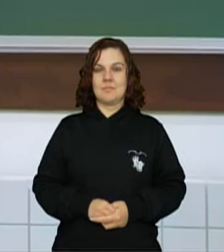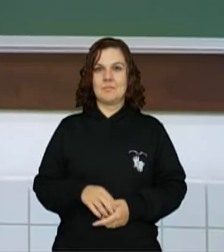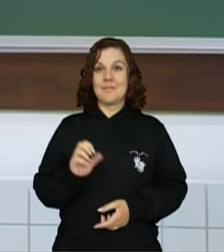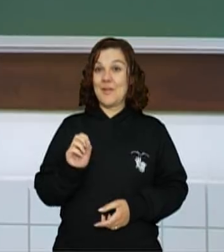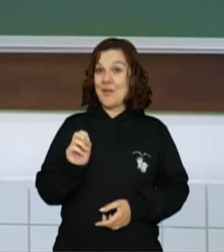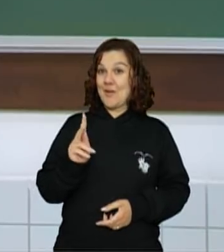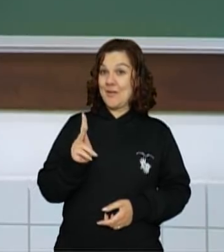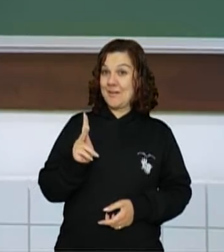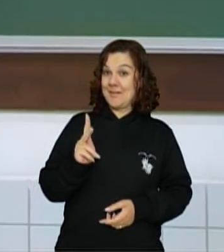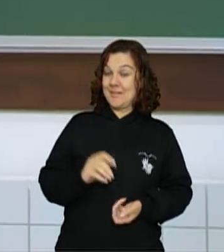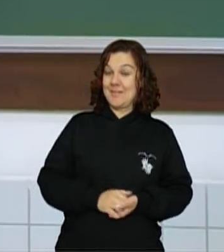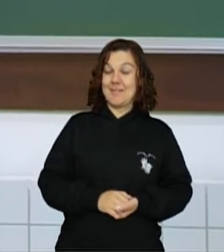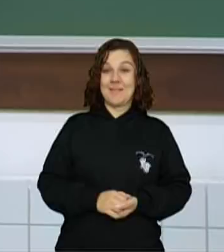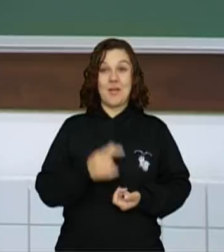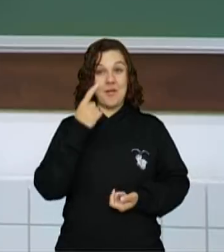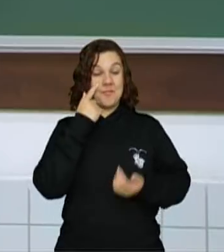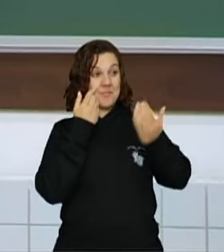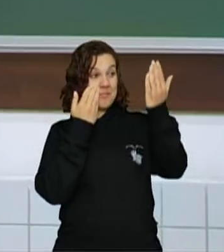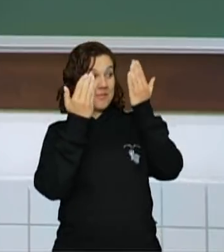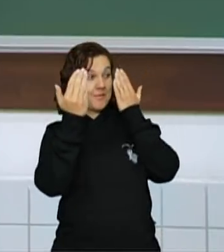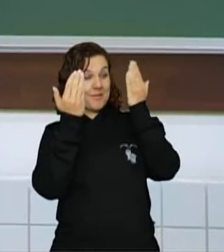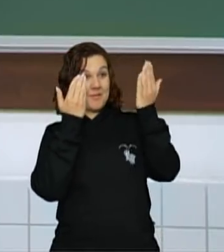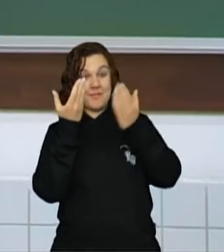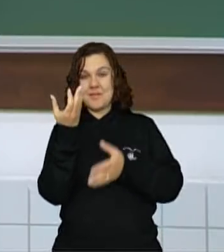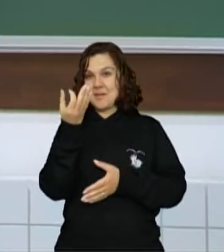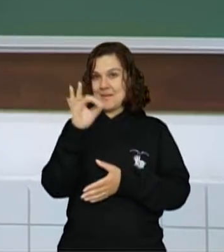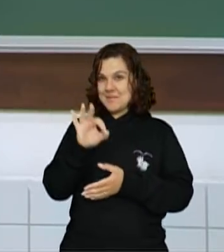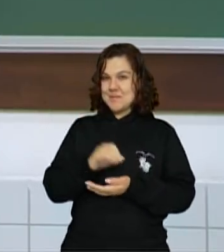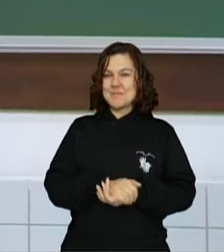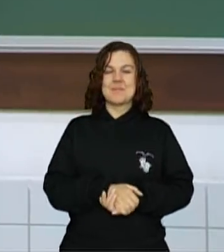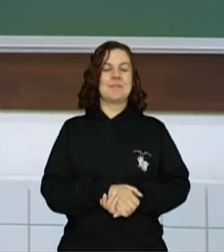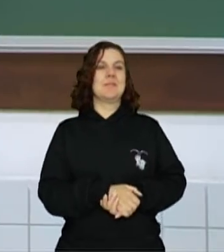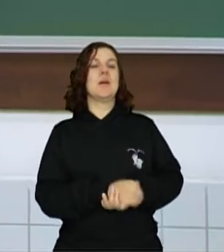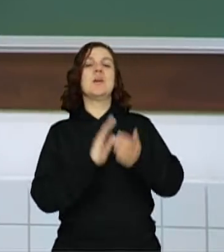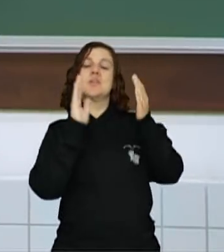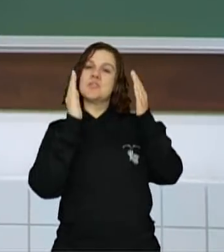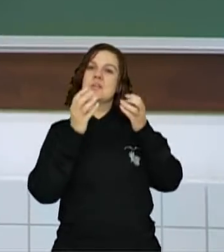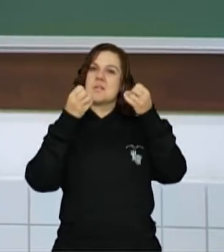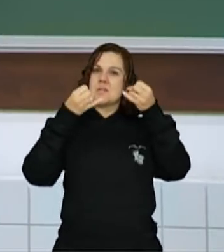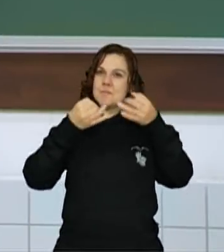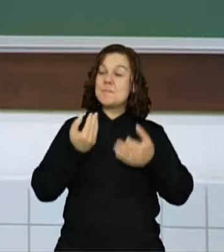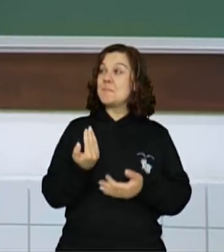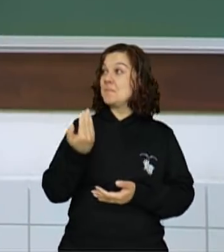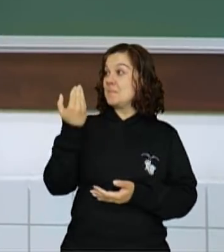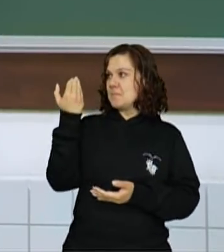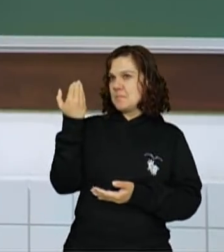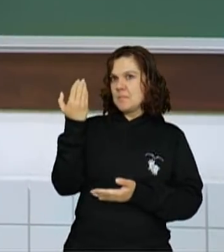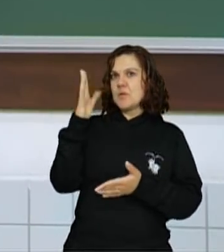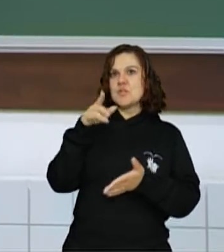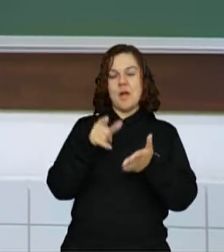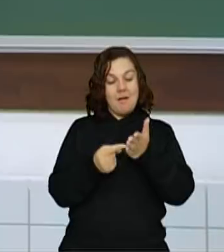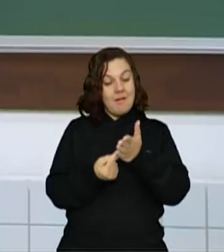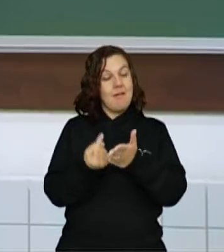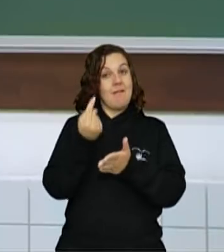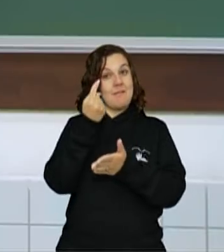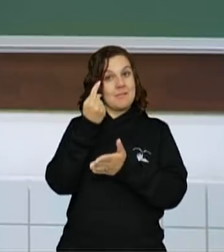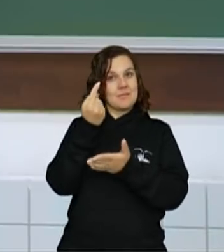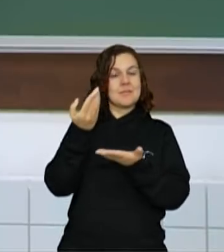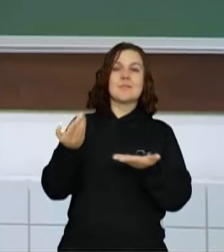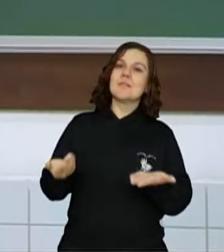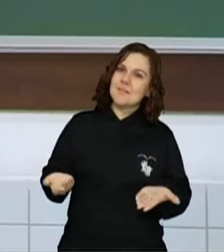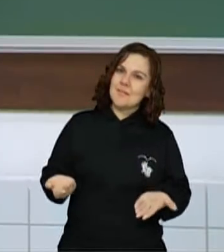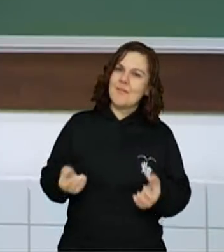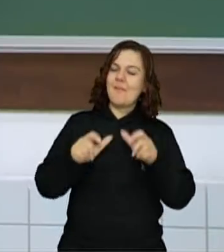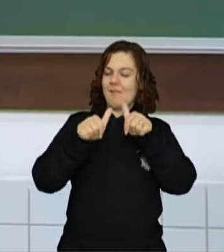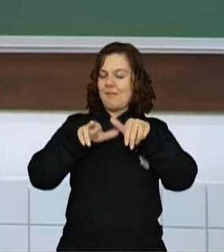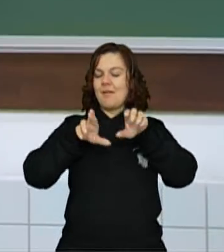Ok, gente, vamos conferir a nossa resposta e como já falamos sobre esse assunto na questão anterior,